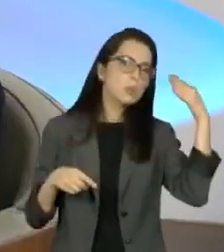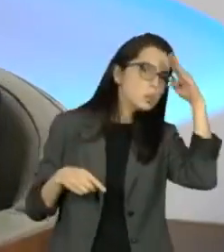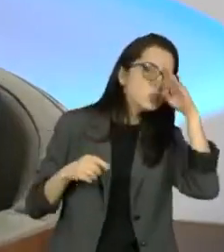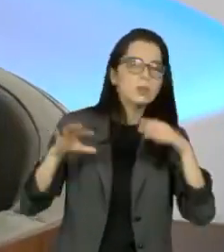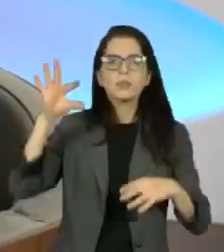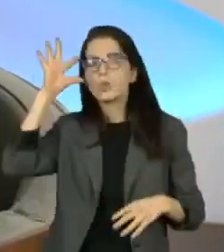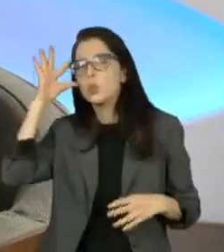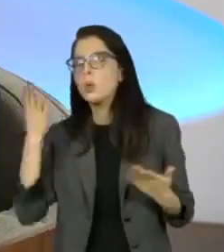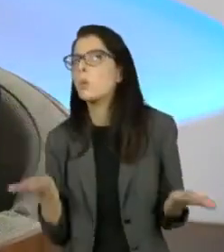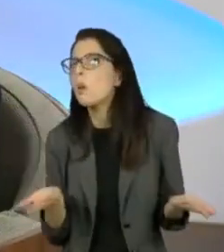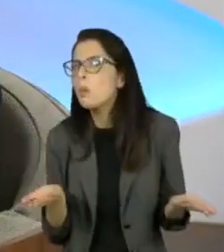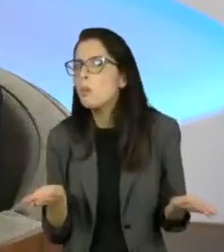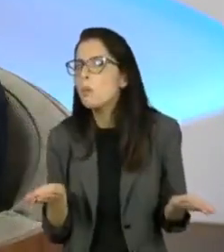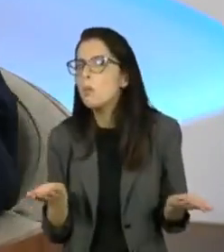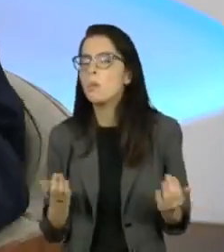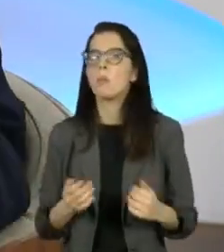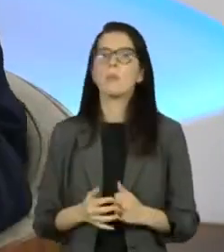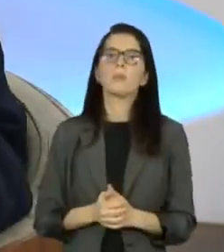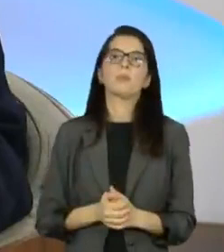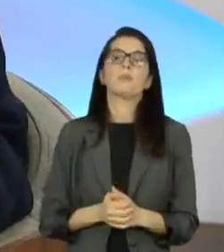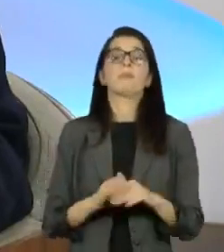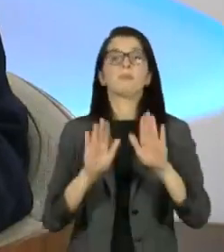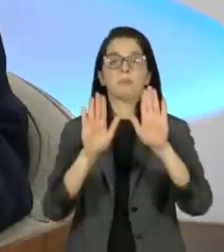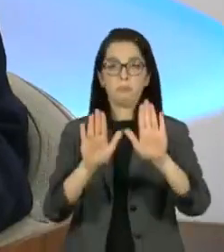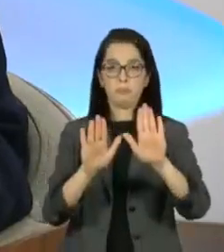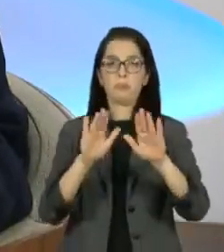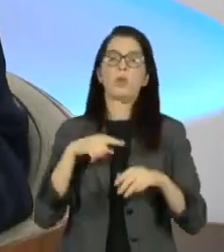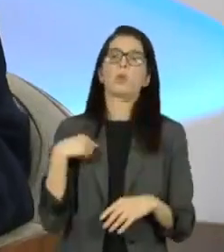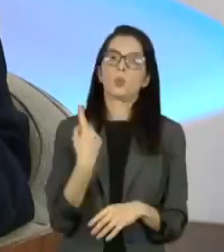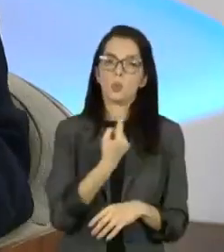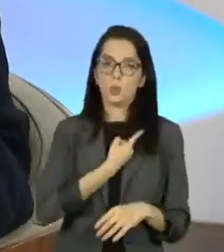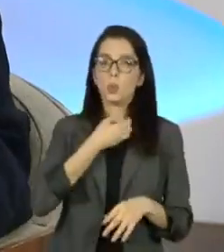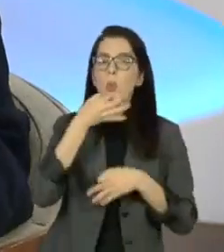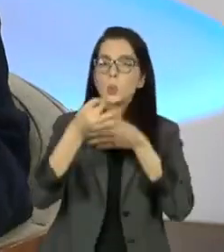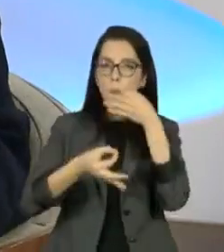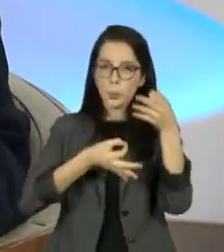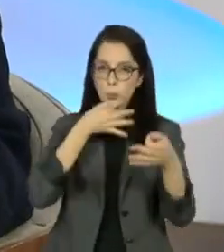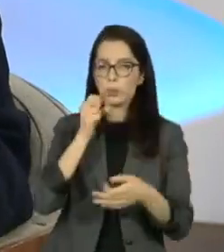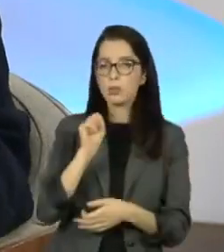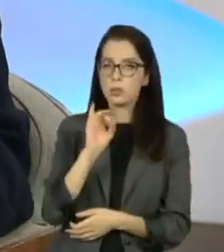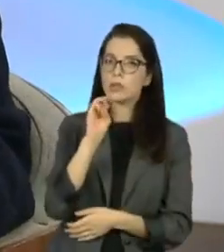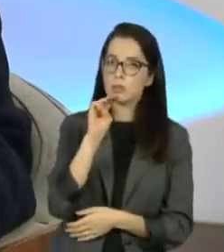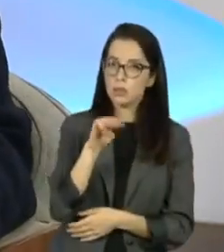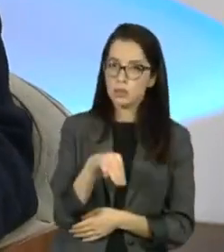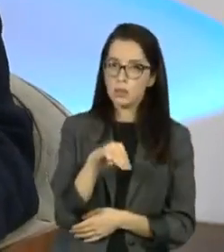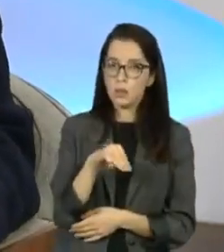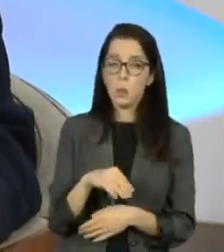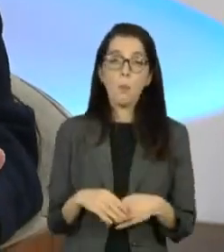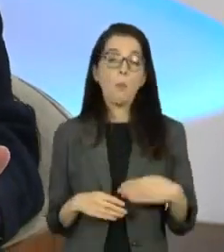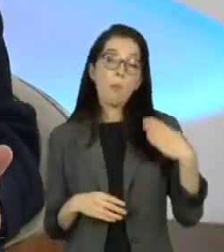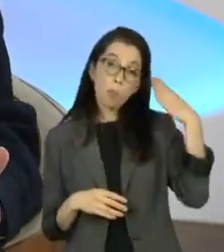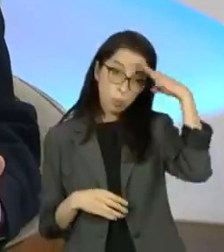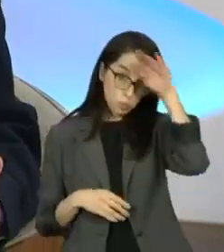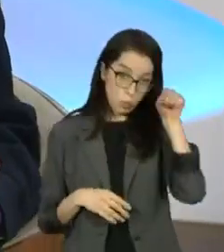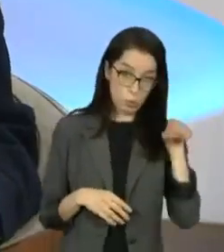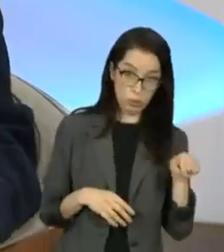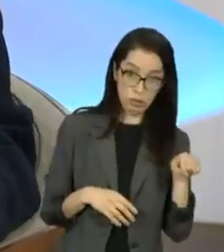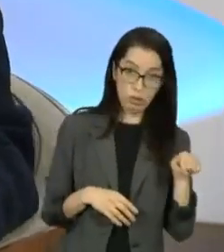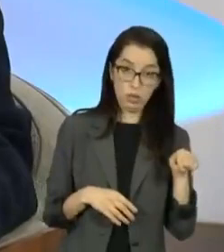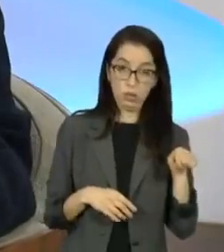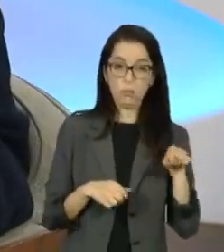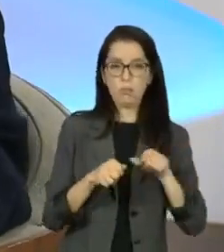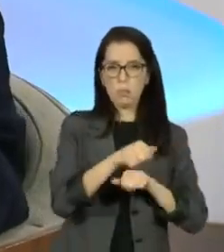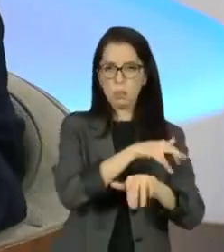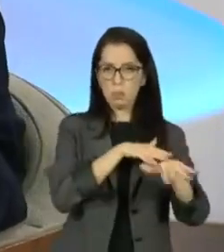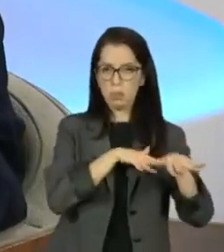nos posicionamos. Nós não nos omitimos. Enquanto presidente do Movimento Democrático Brasileiro, eu